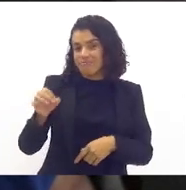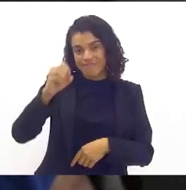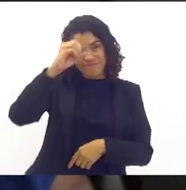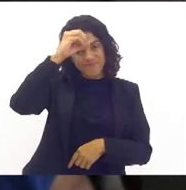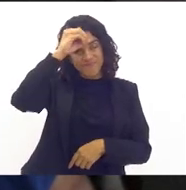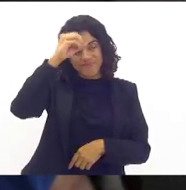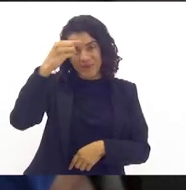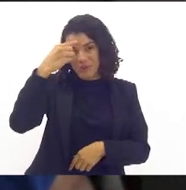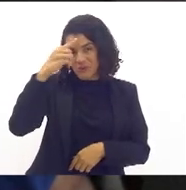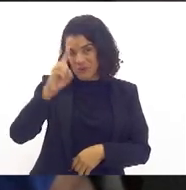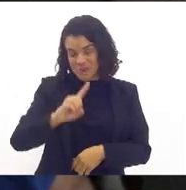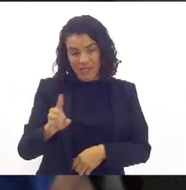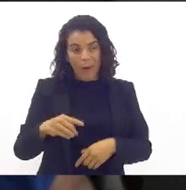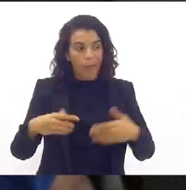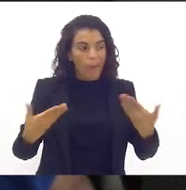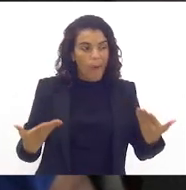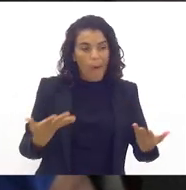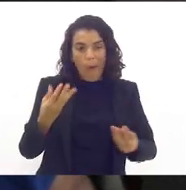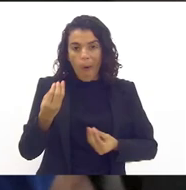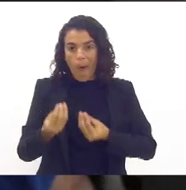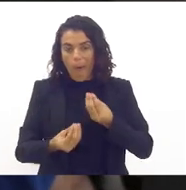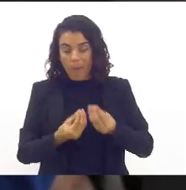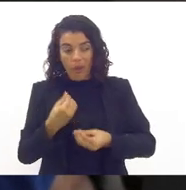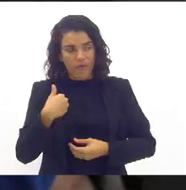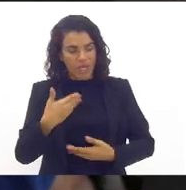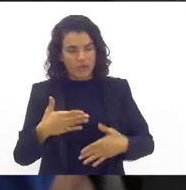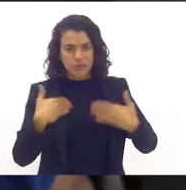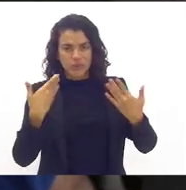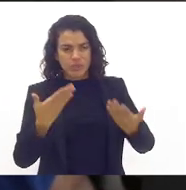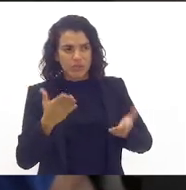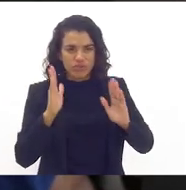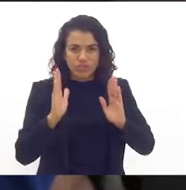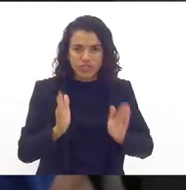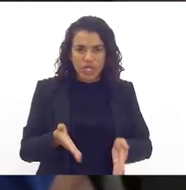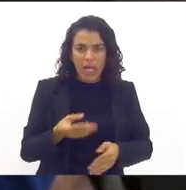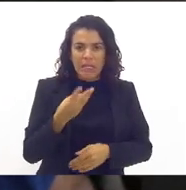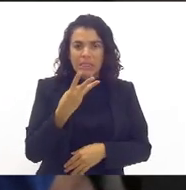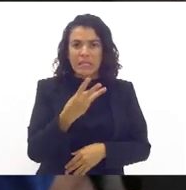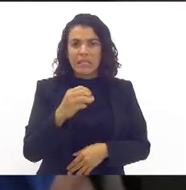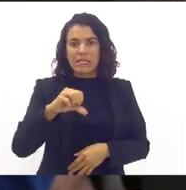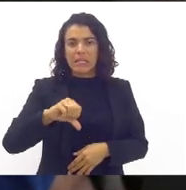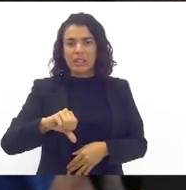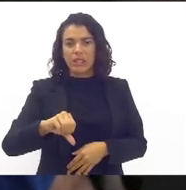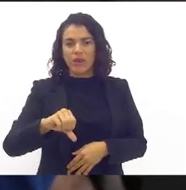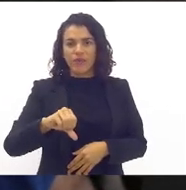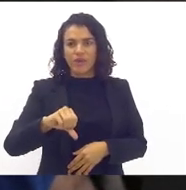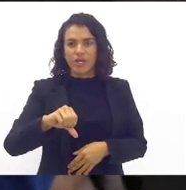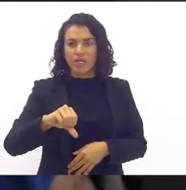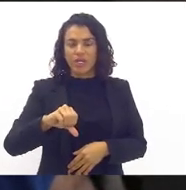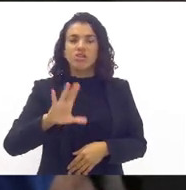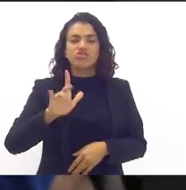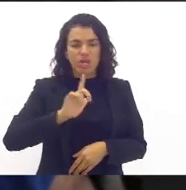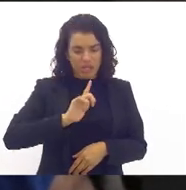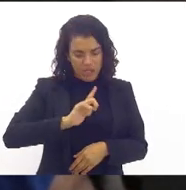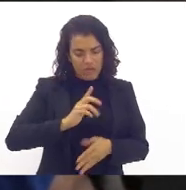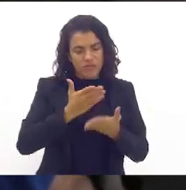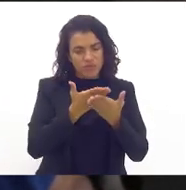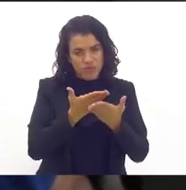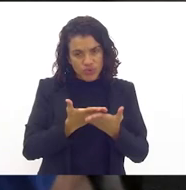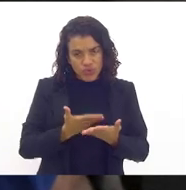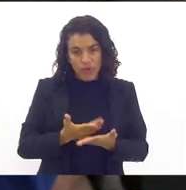segundo o secretário de Fazenda ontem afirmou, eu fiquei assustado, disse que já é 39. Não, já teve um estudo, o governo